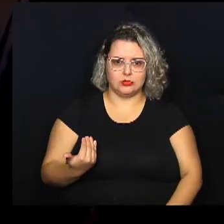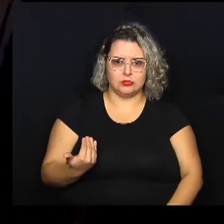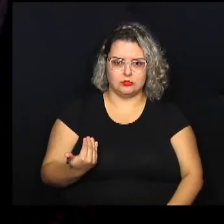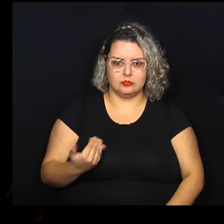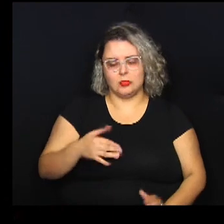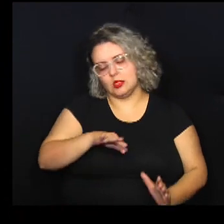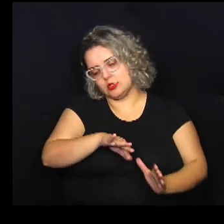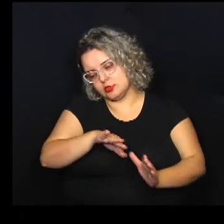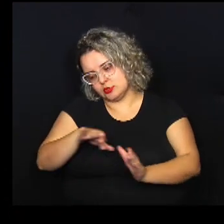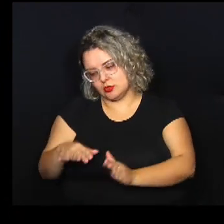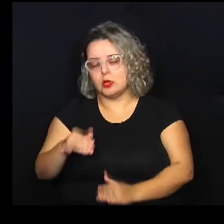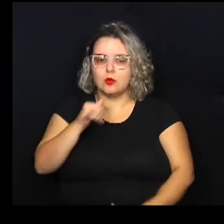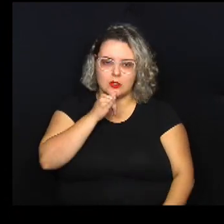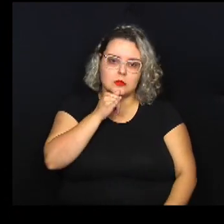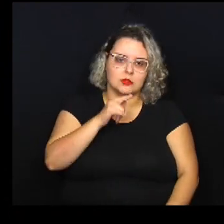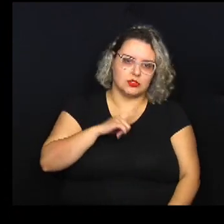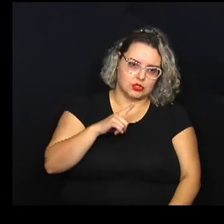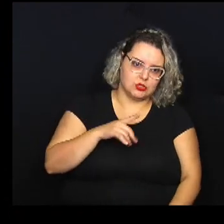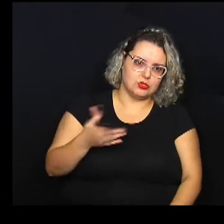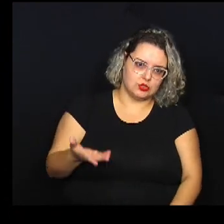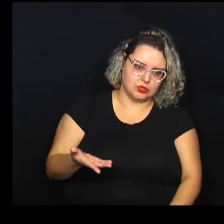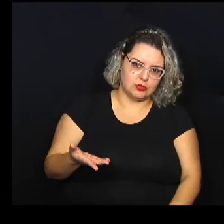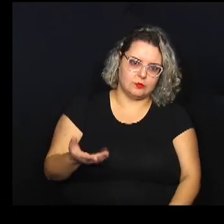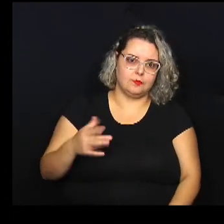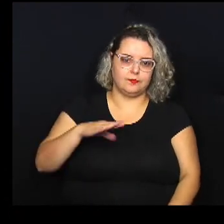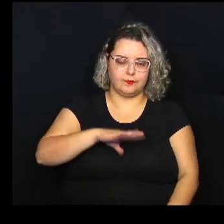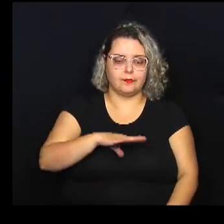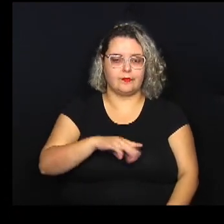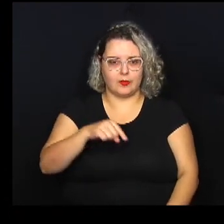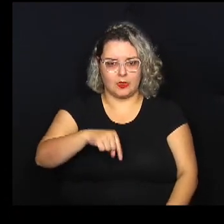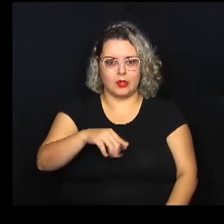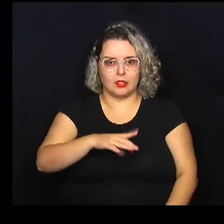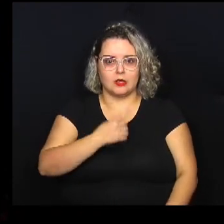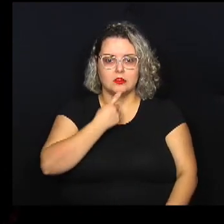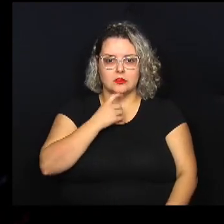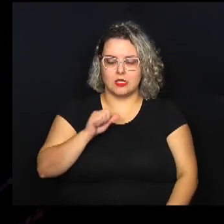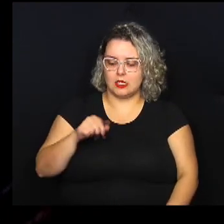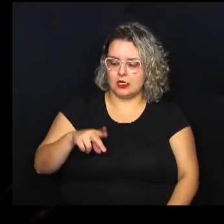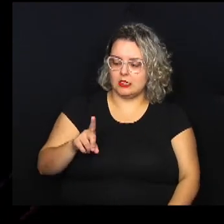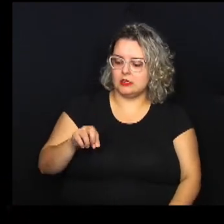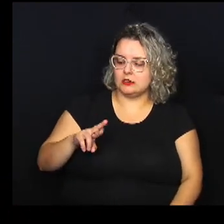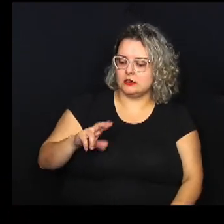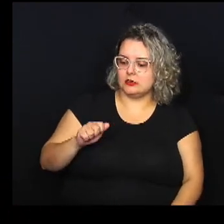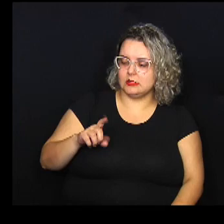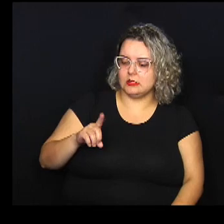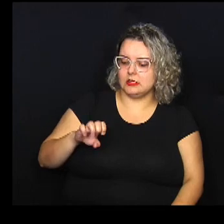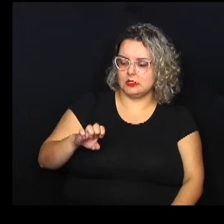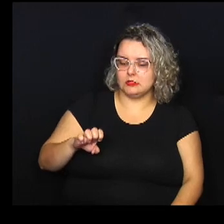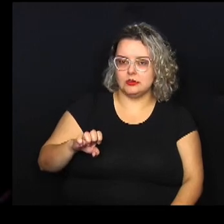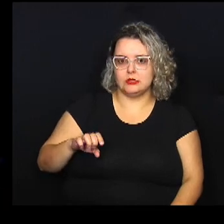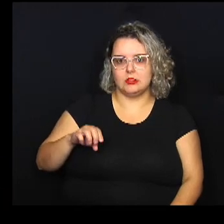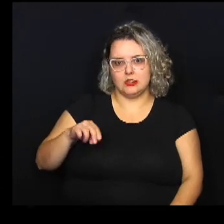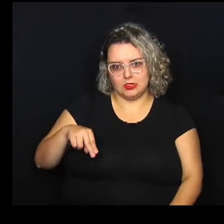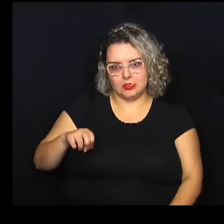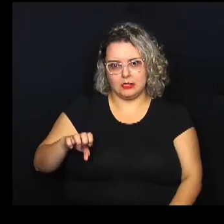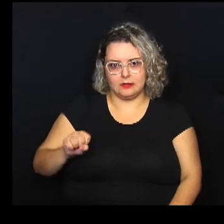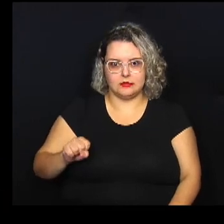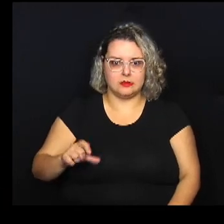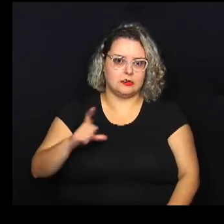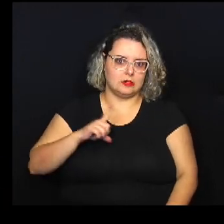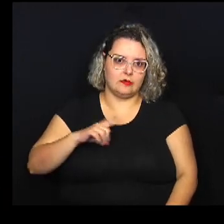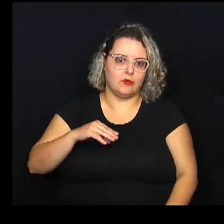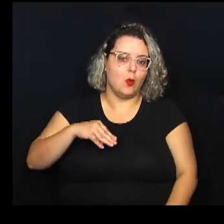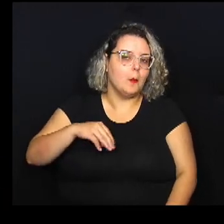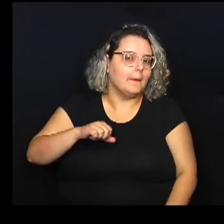exceto exemplo que nós tivemos aqui na cidade, inclusive ali na Andrade Neves, em que houve um mal súbito, exceto isso,